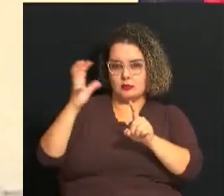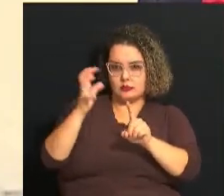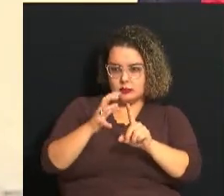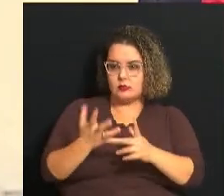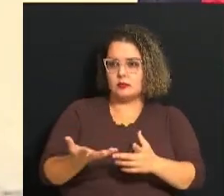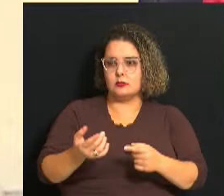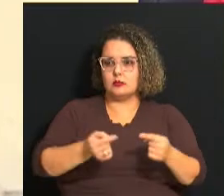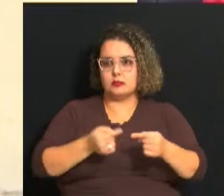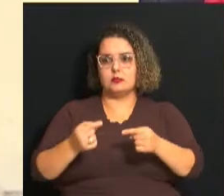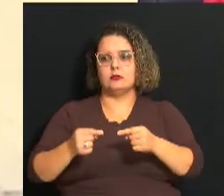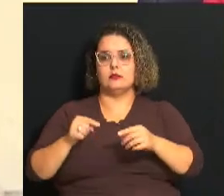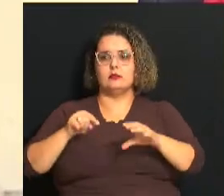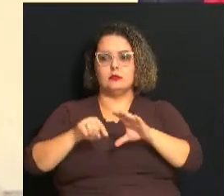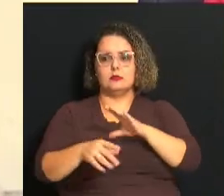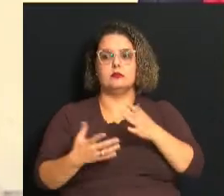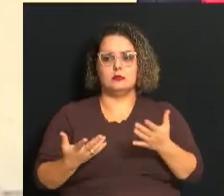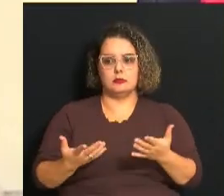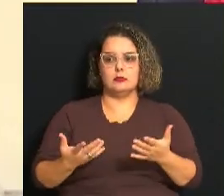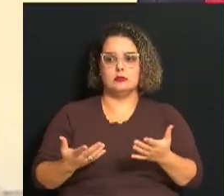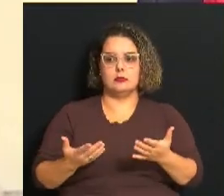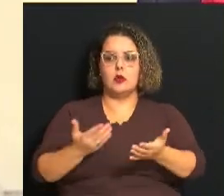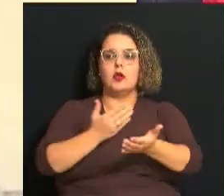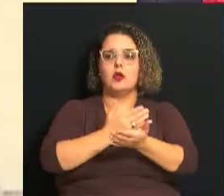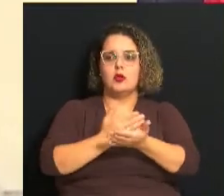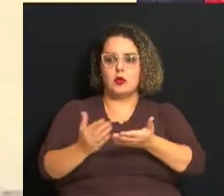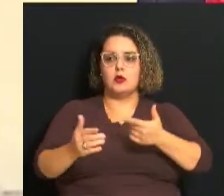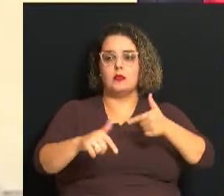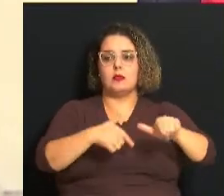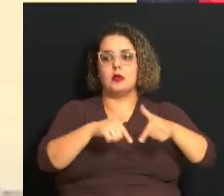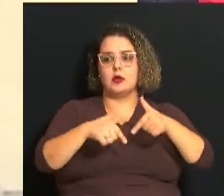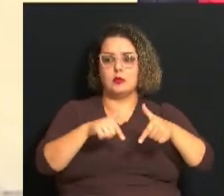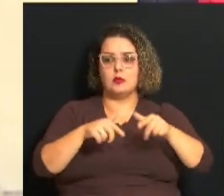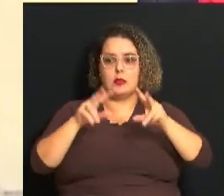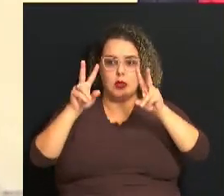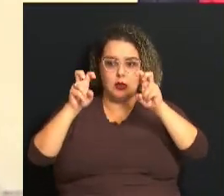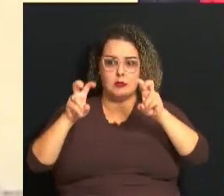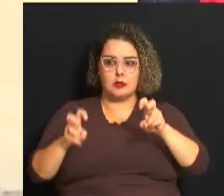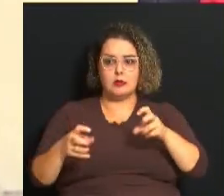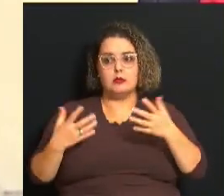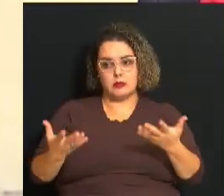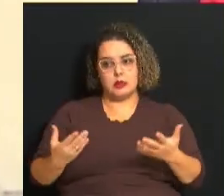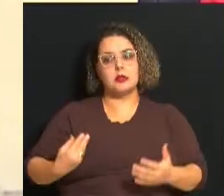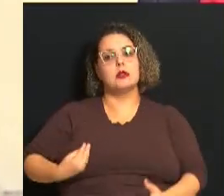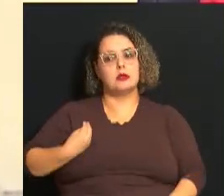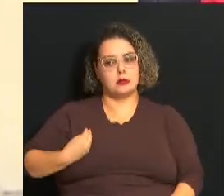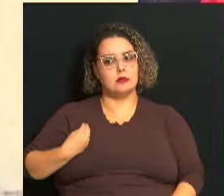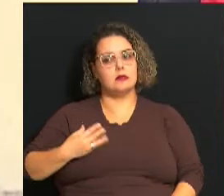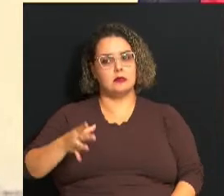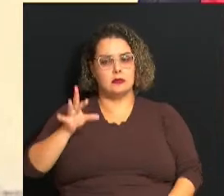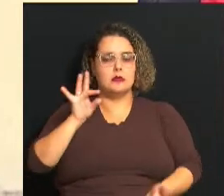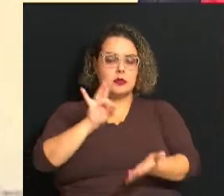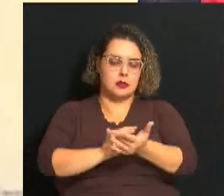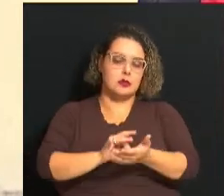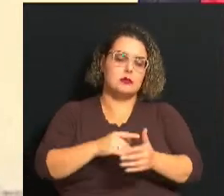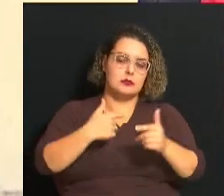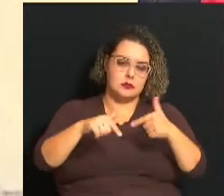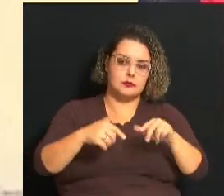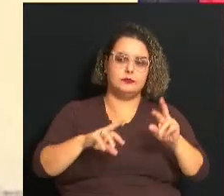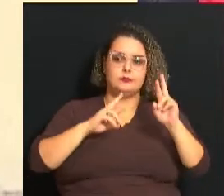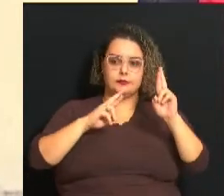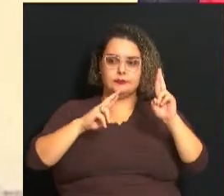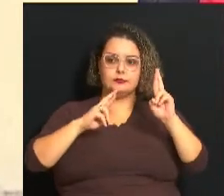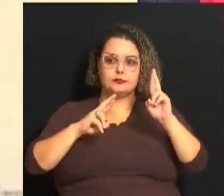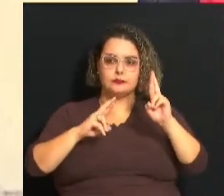conceitual e talvez iniciar os trabalhadores na no tema Mas quem vive Essa realidade são os trabalhadores estão a gente espera que